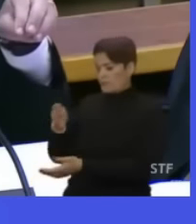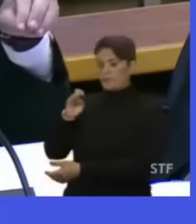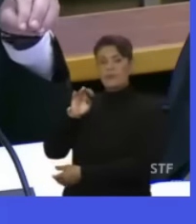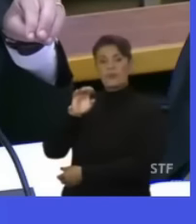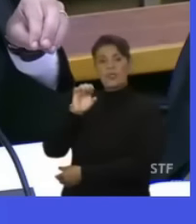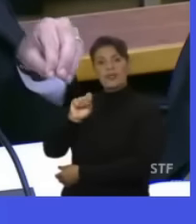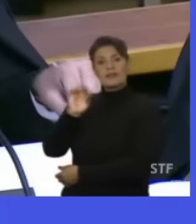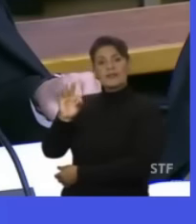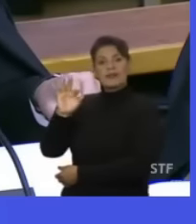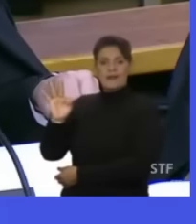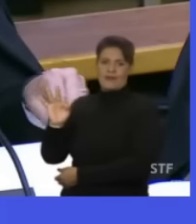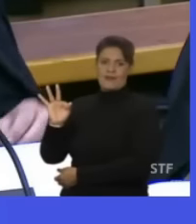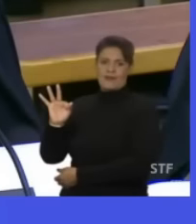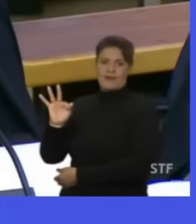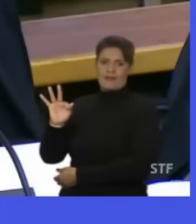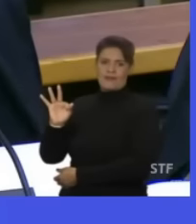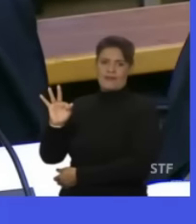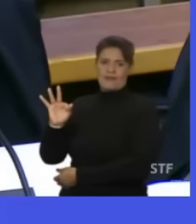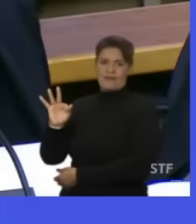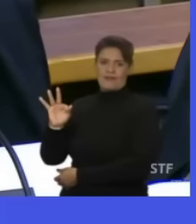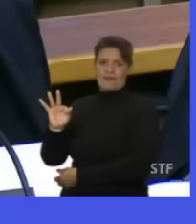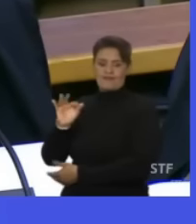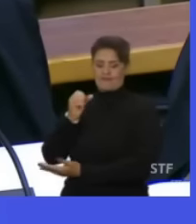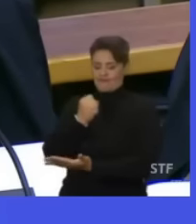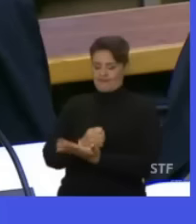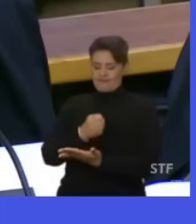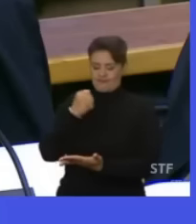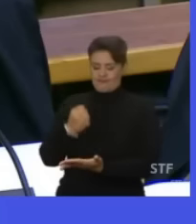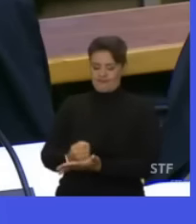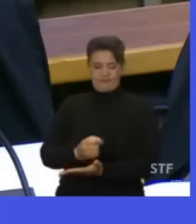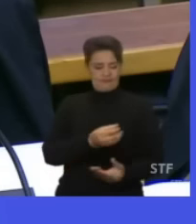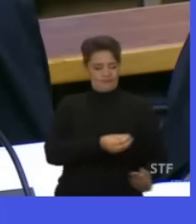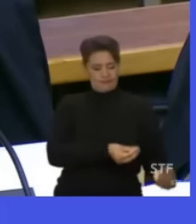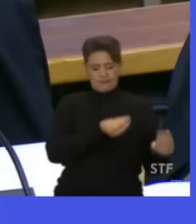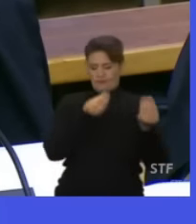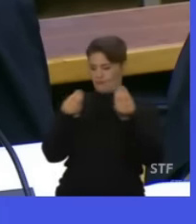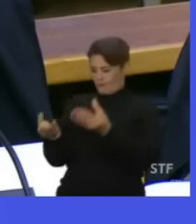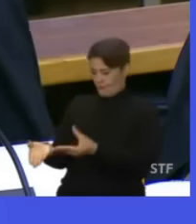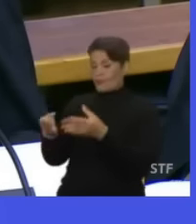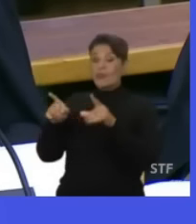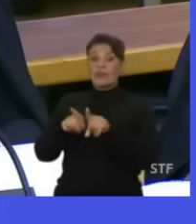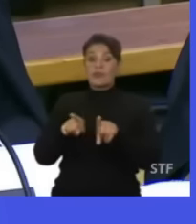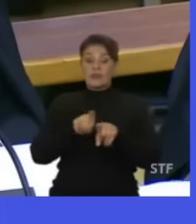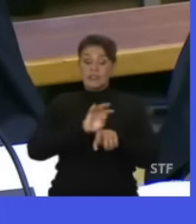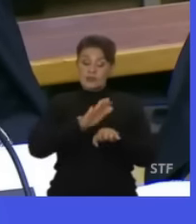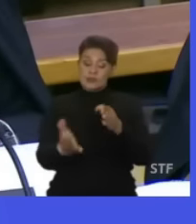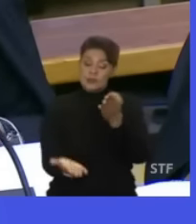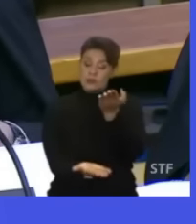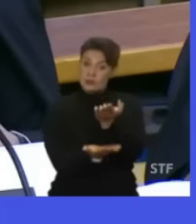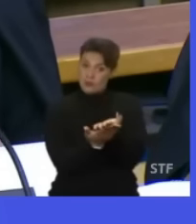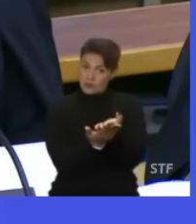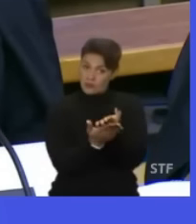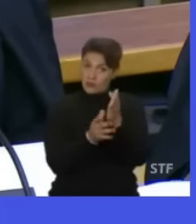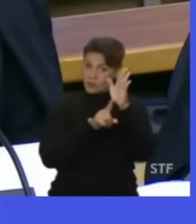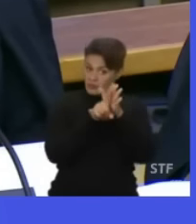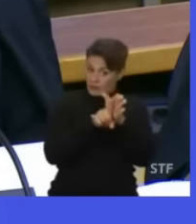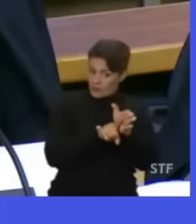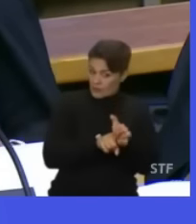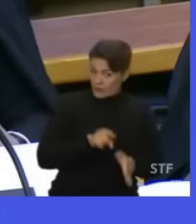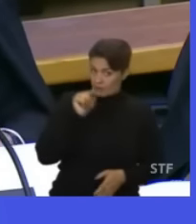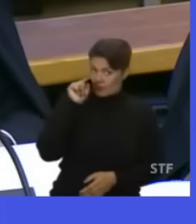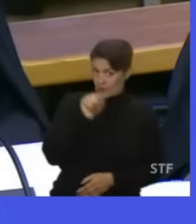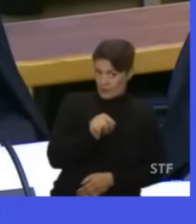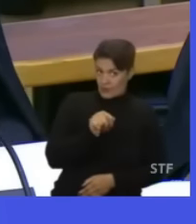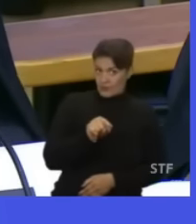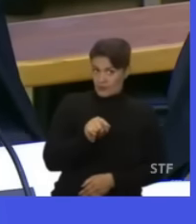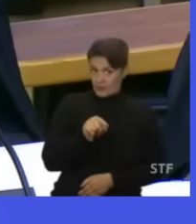enviado e protocolado no inquérito e na investigação específica dado